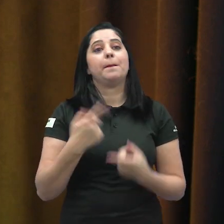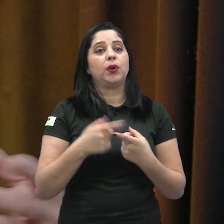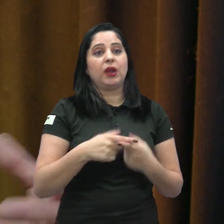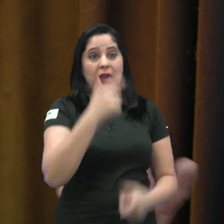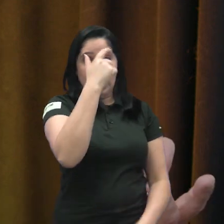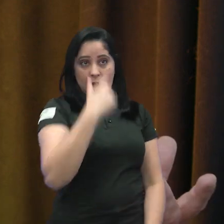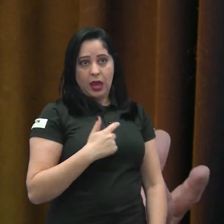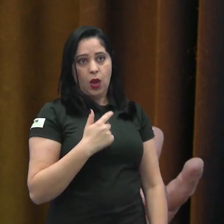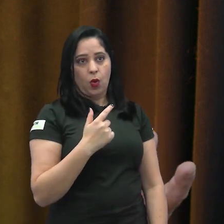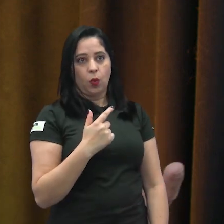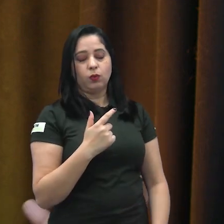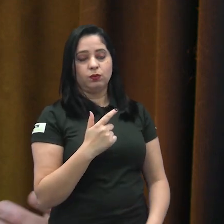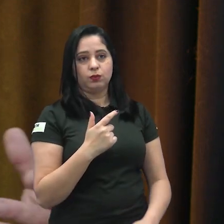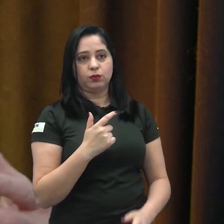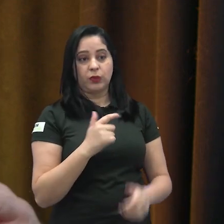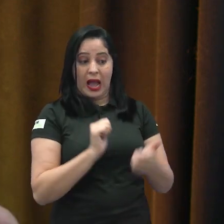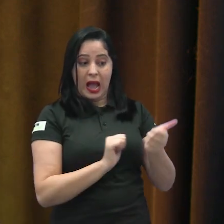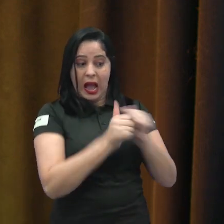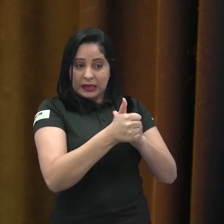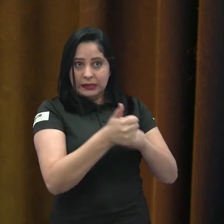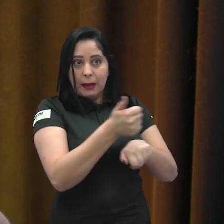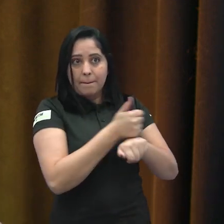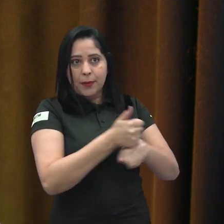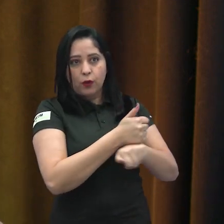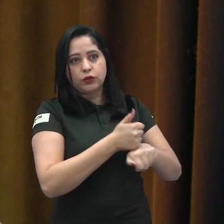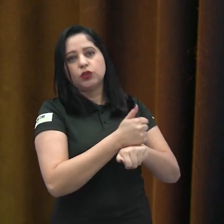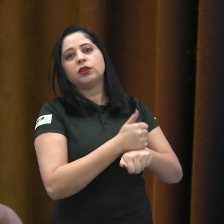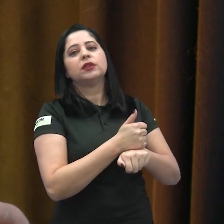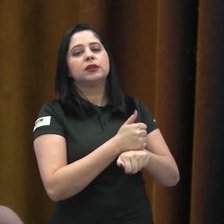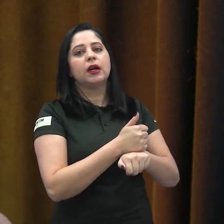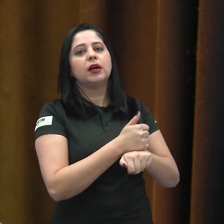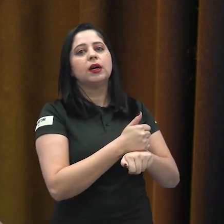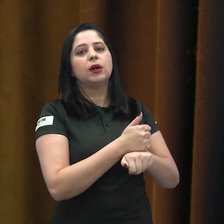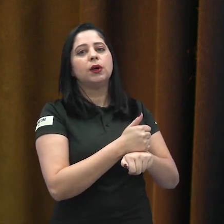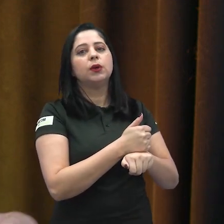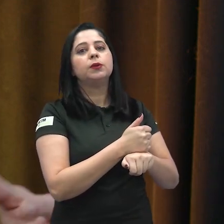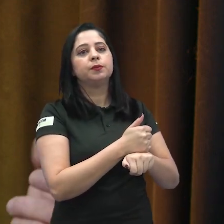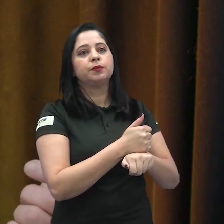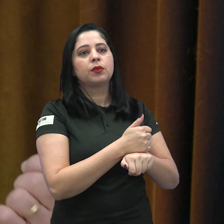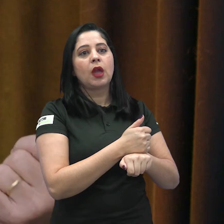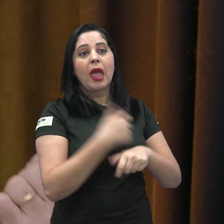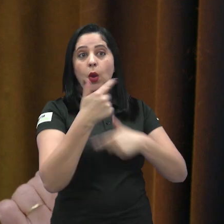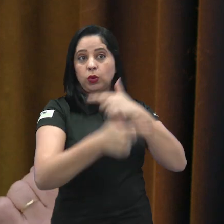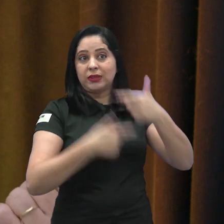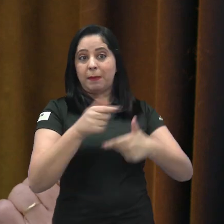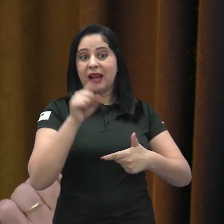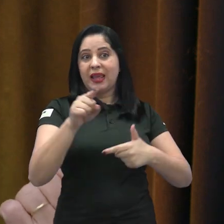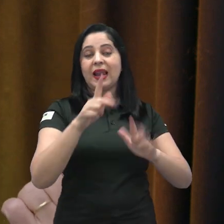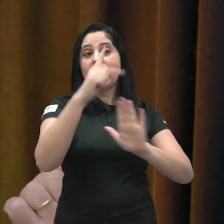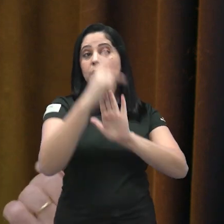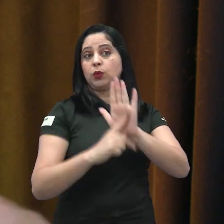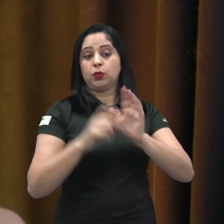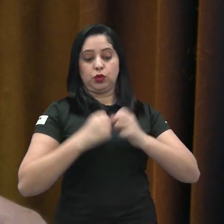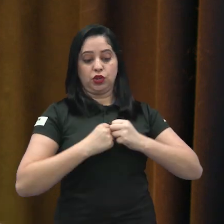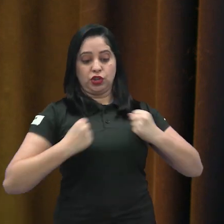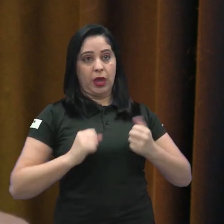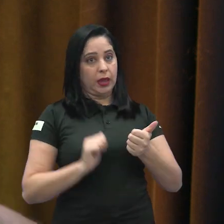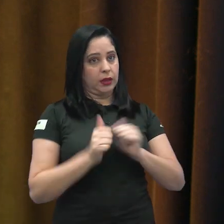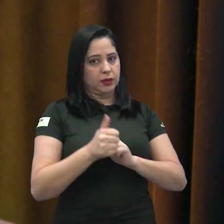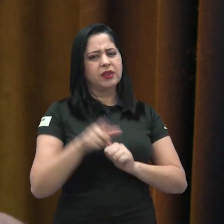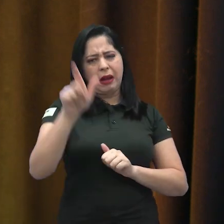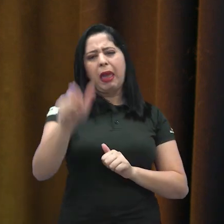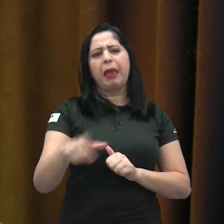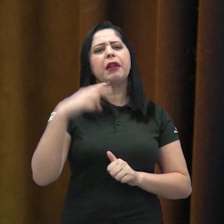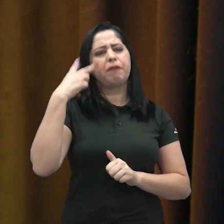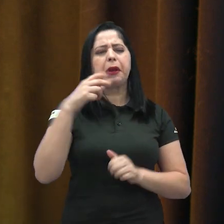Porque eu, como atleta, eu trabalhei um pouco depois, quando formado, no Atleta Cidadão, que até o Renato